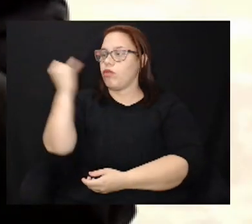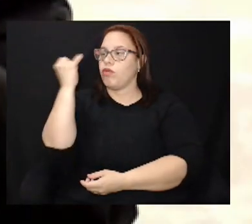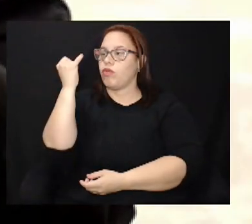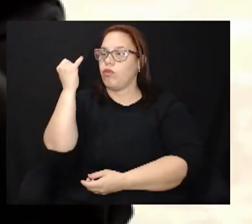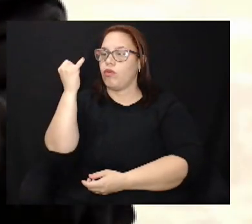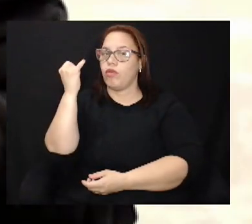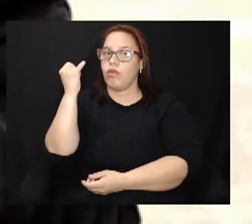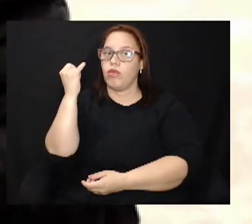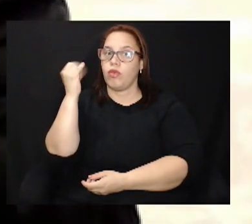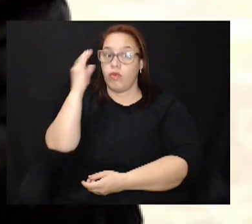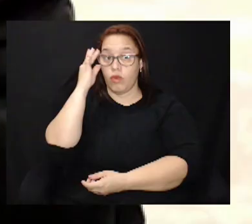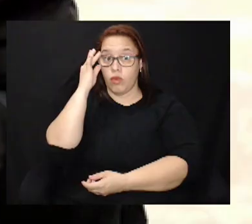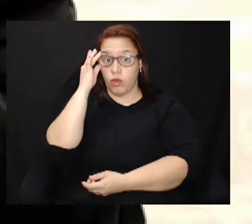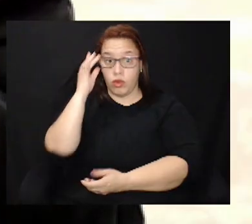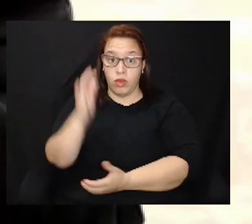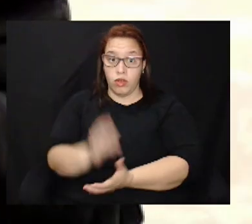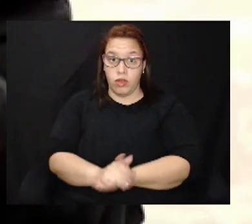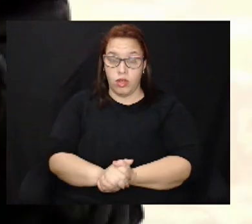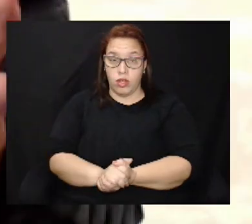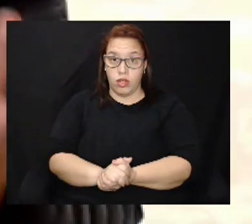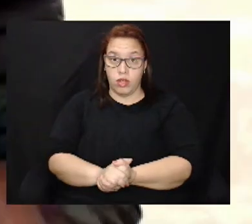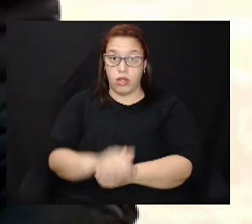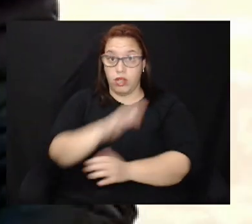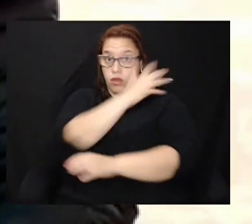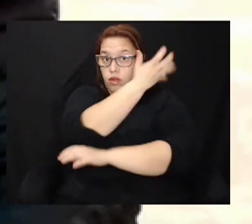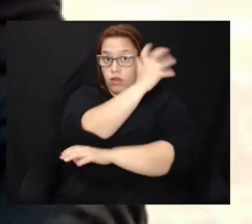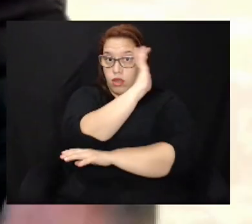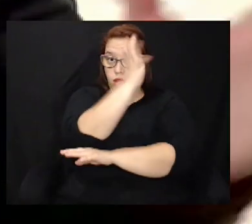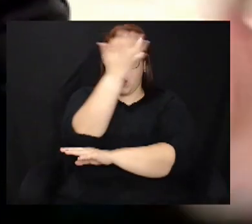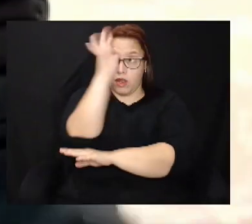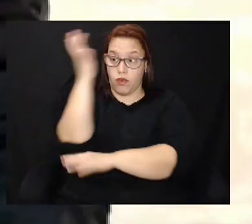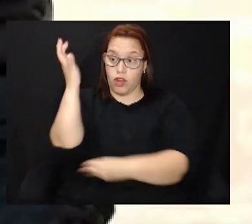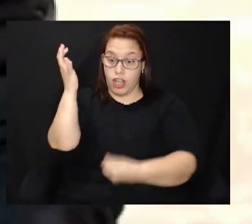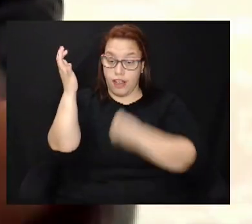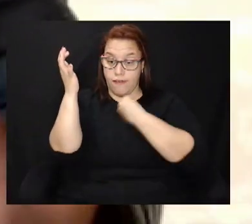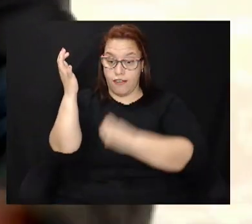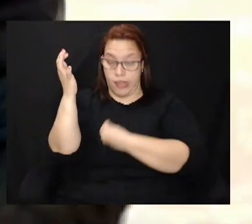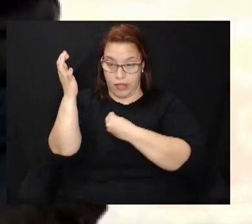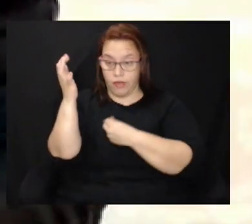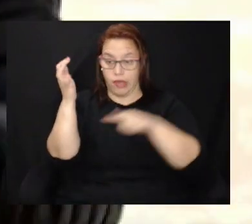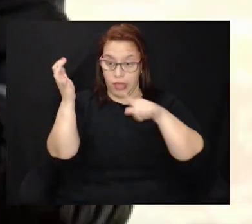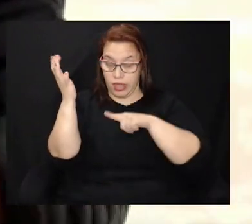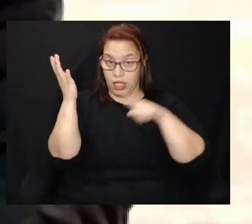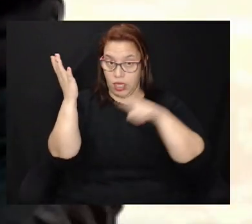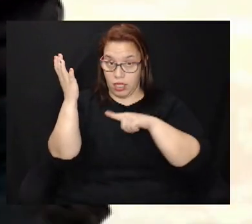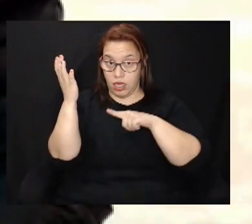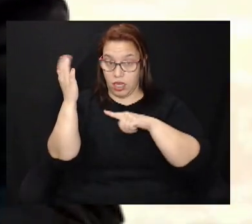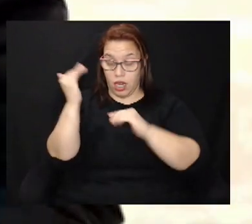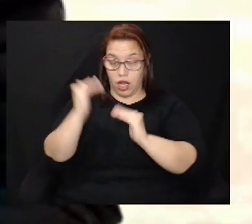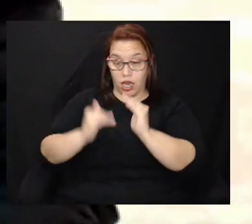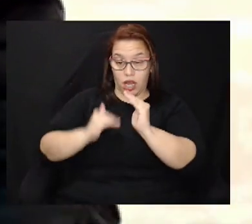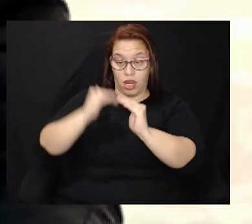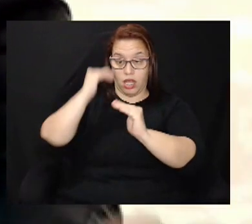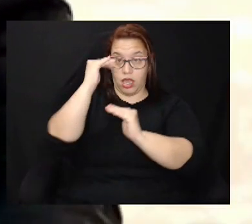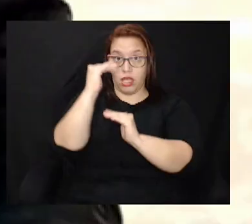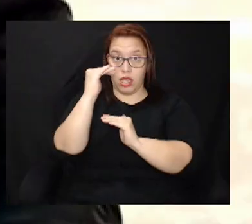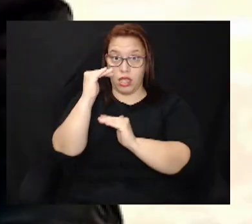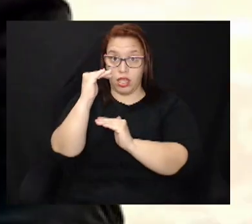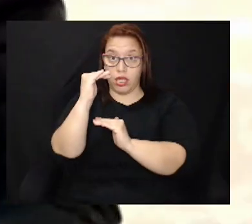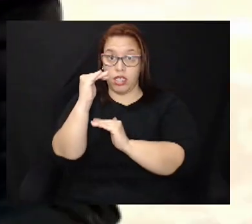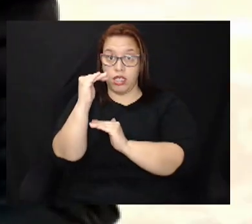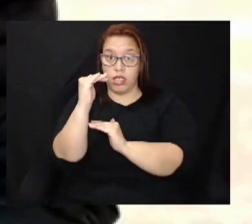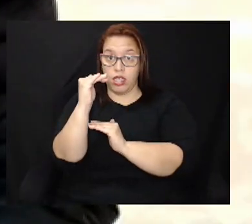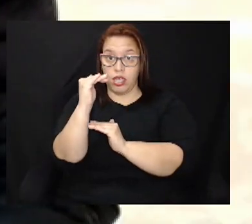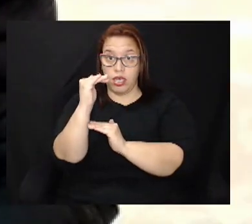A floresta em pé, ela eleva o alto índice